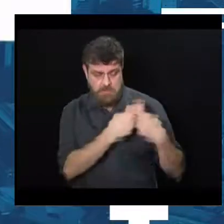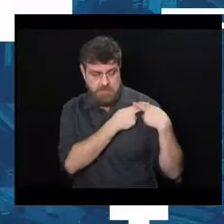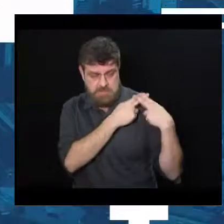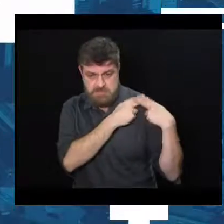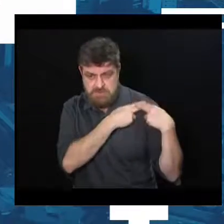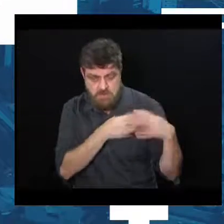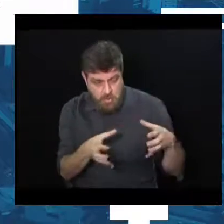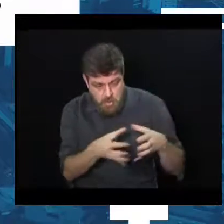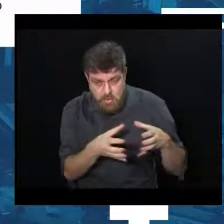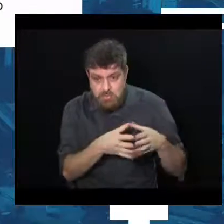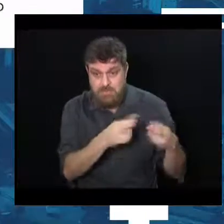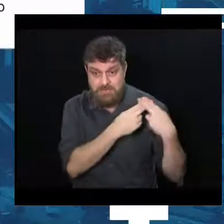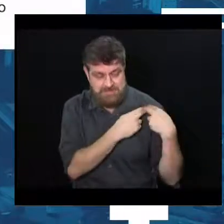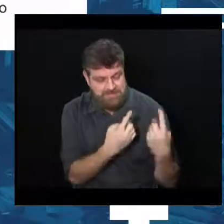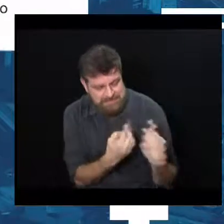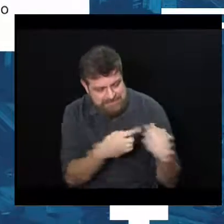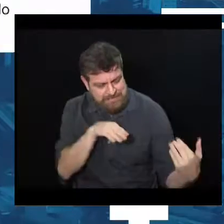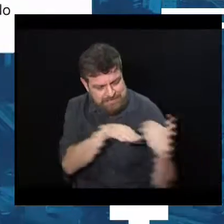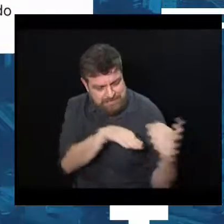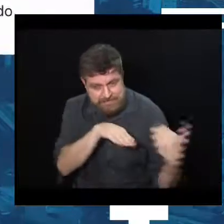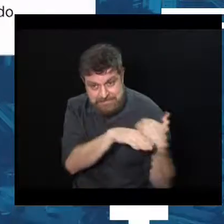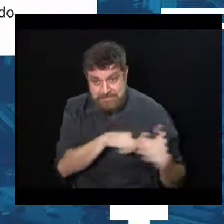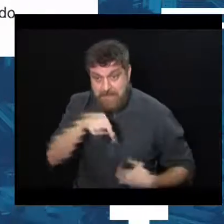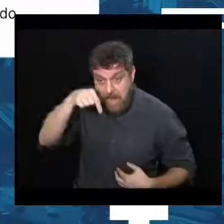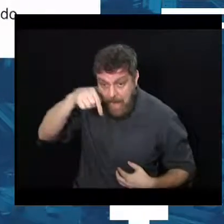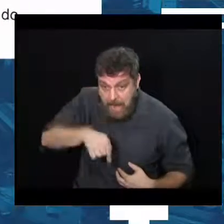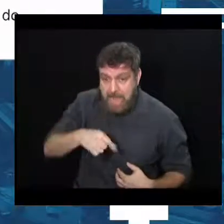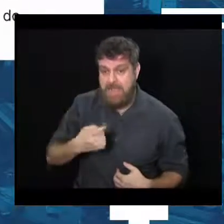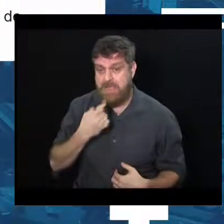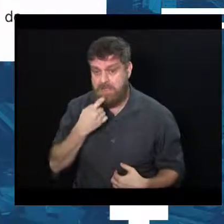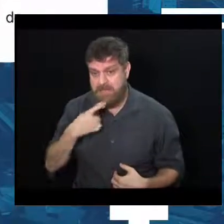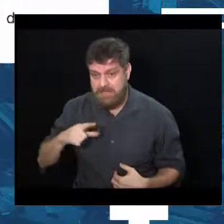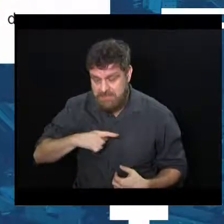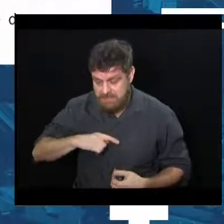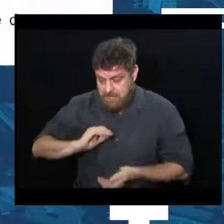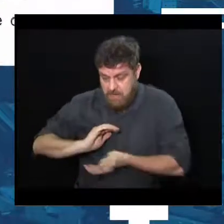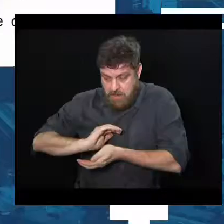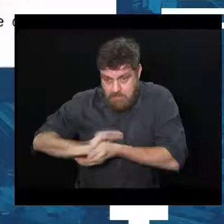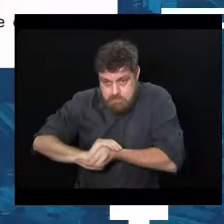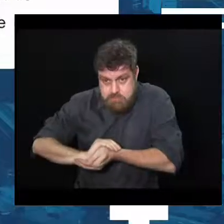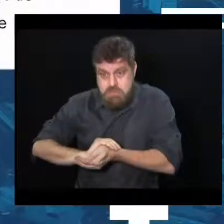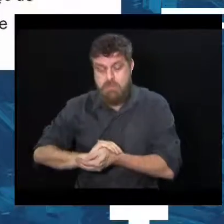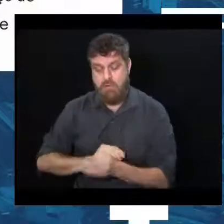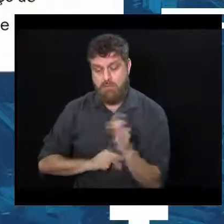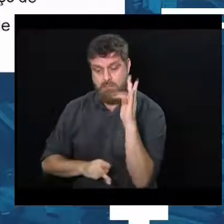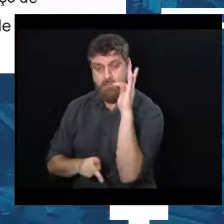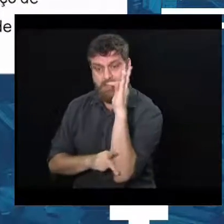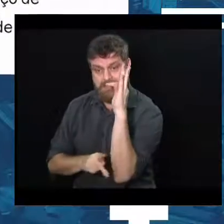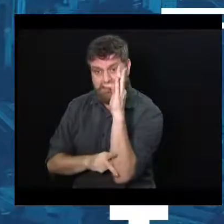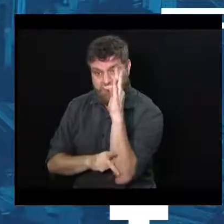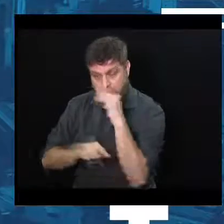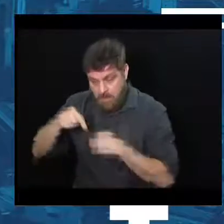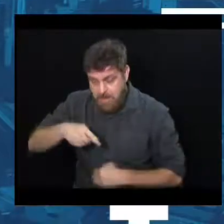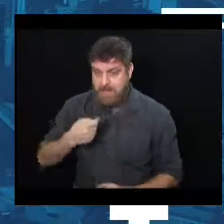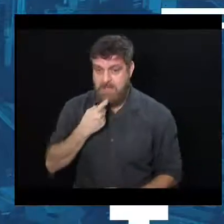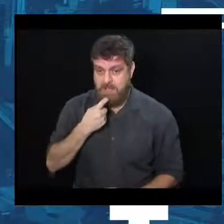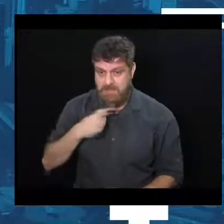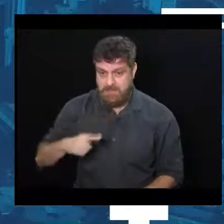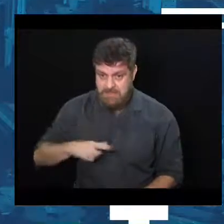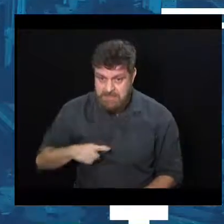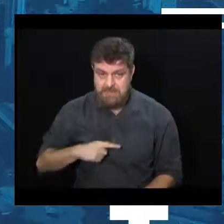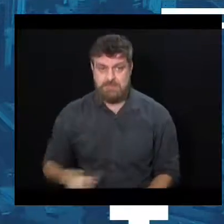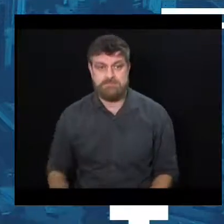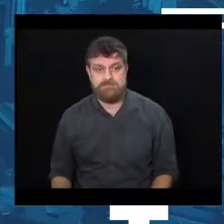do DR para que fosse implantado o serviço de atendimento ao usuário no Poupatempo em Campinas. Na